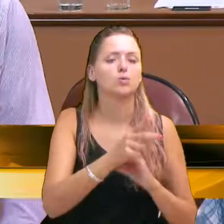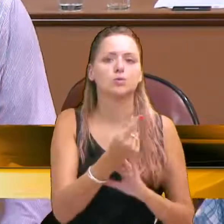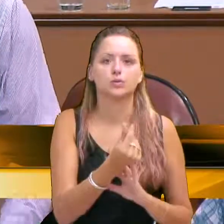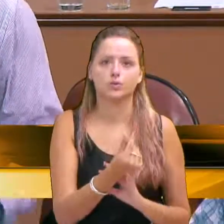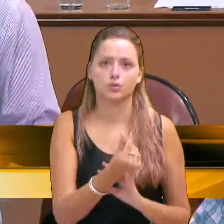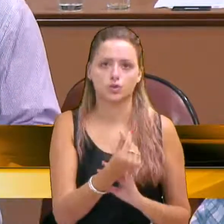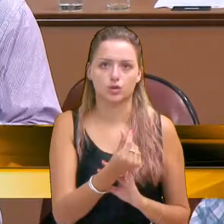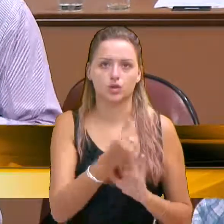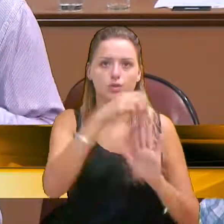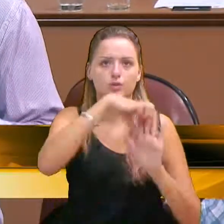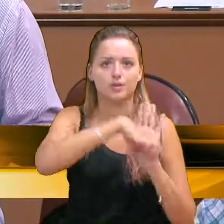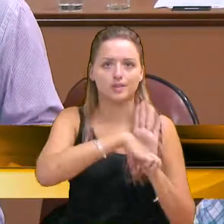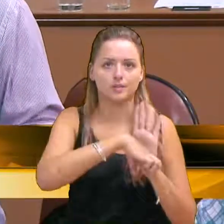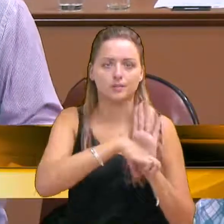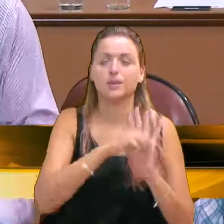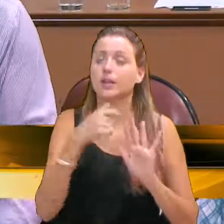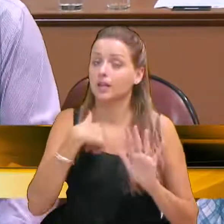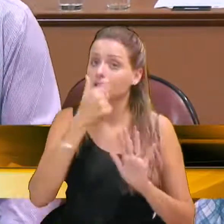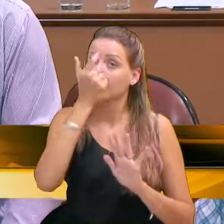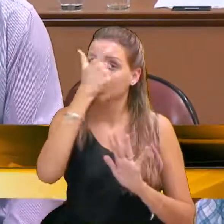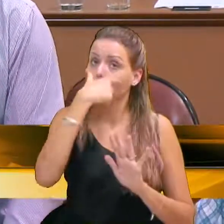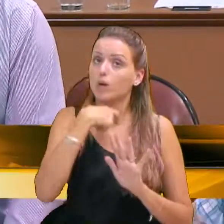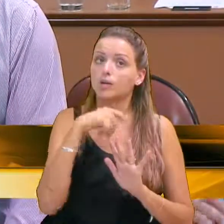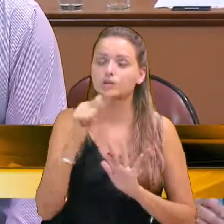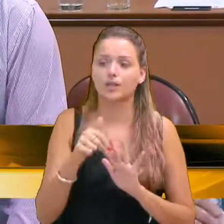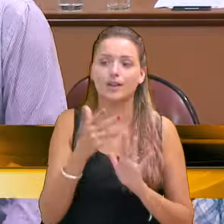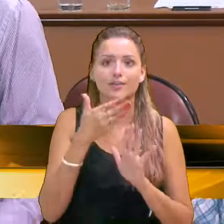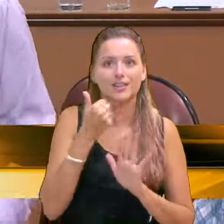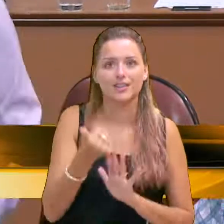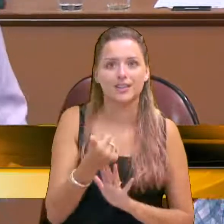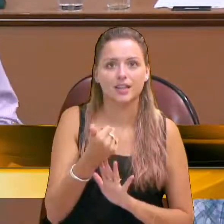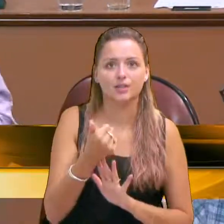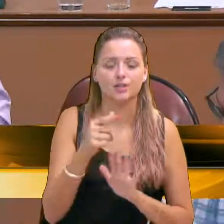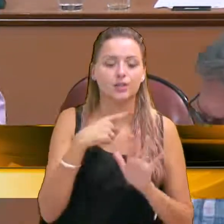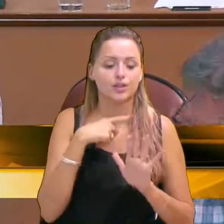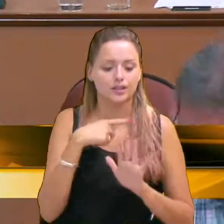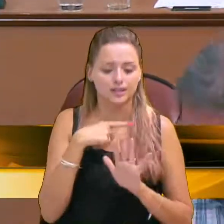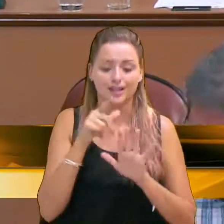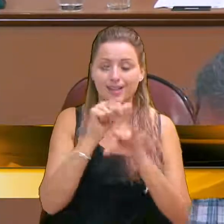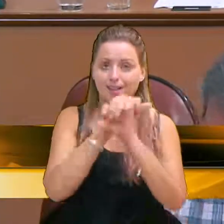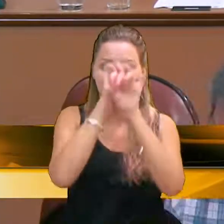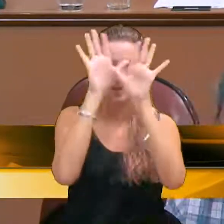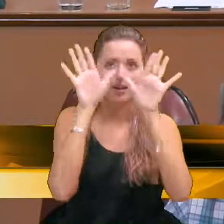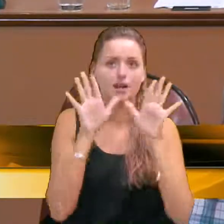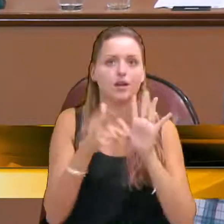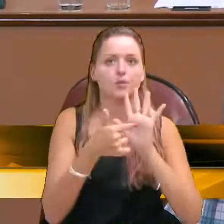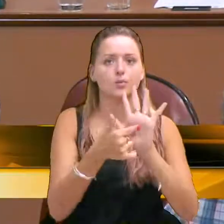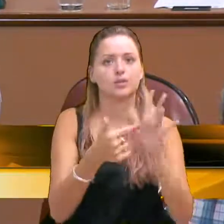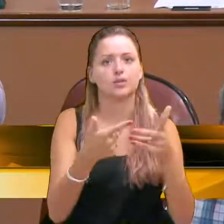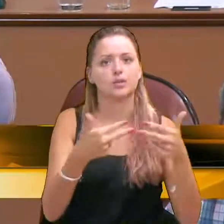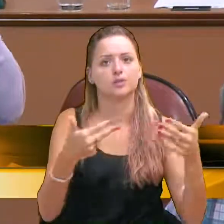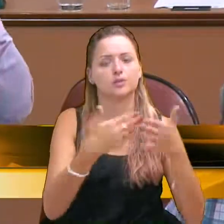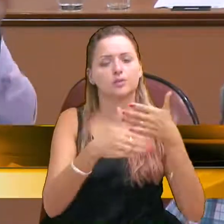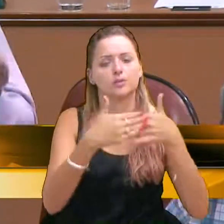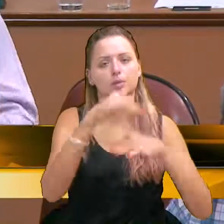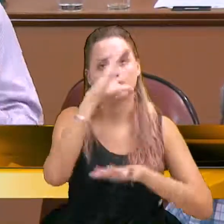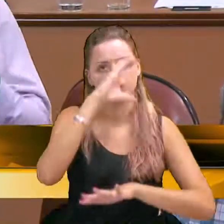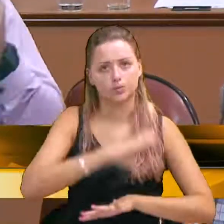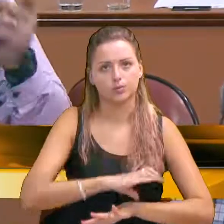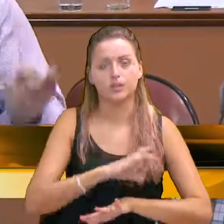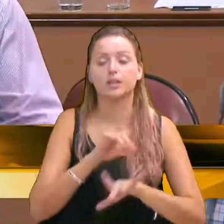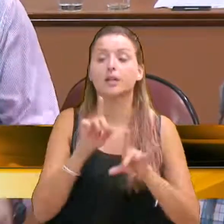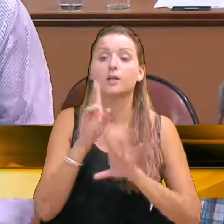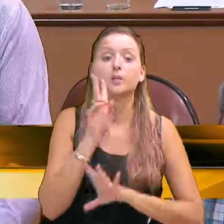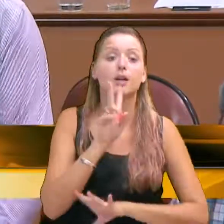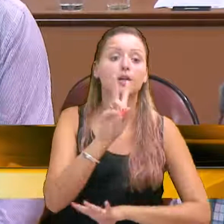emendas. Eu acho que é um conjunto de ganha-ganha. Primeiro, manter transparência com a comunidade, para que ali na frente